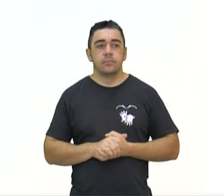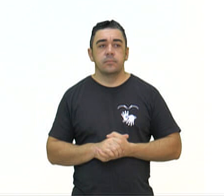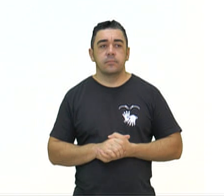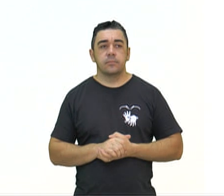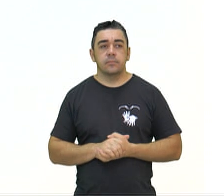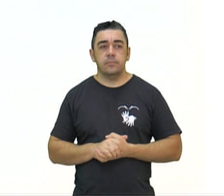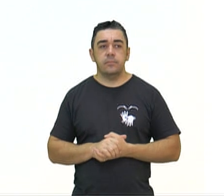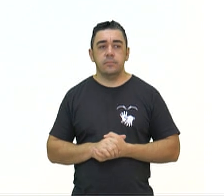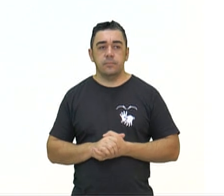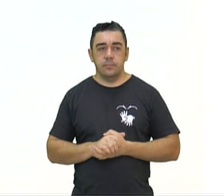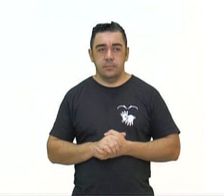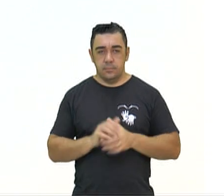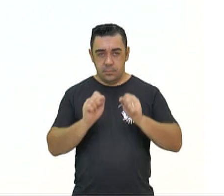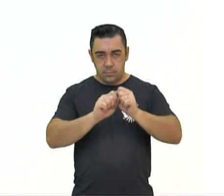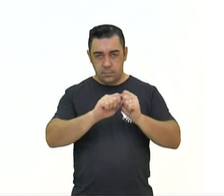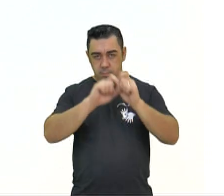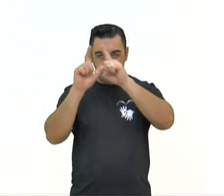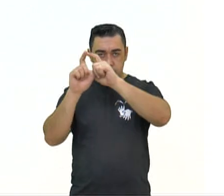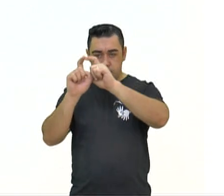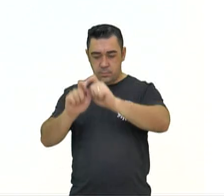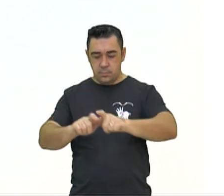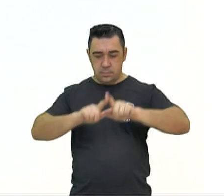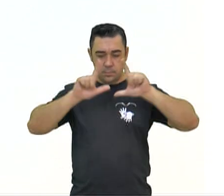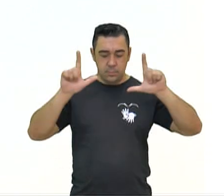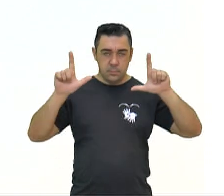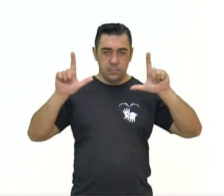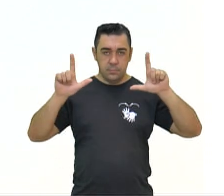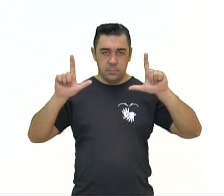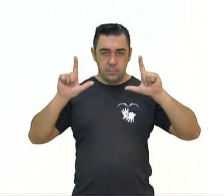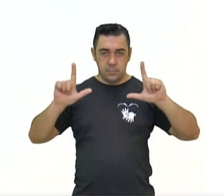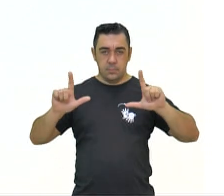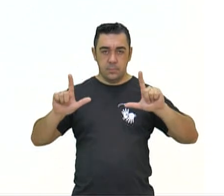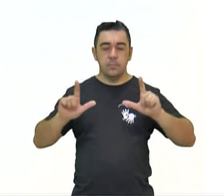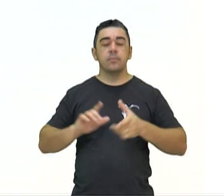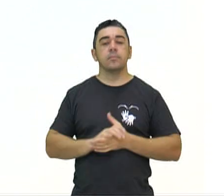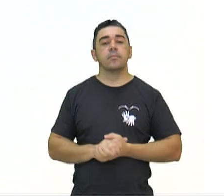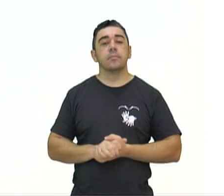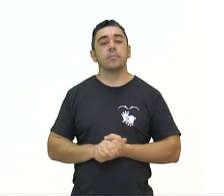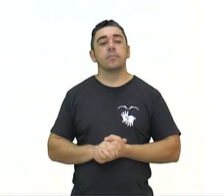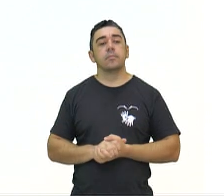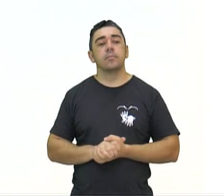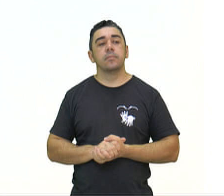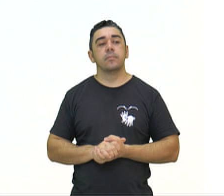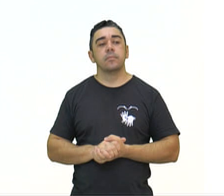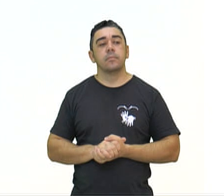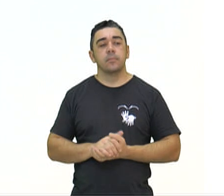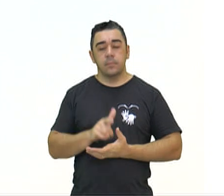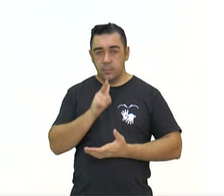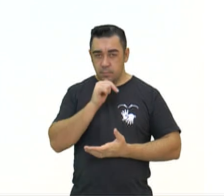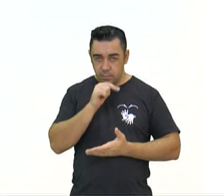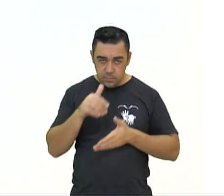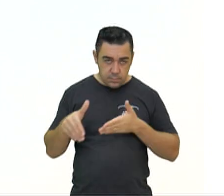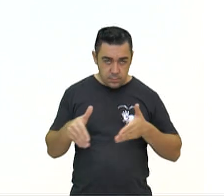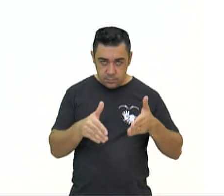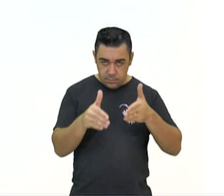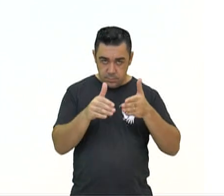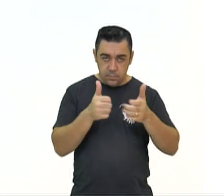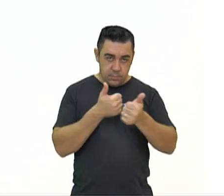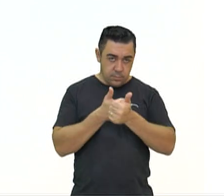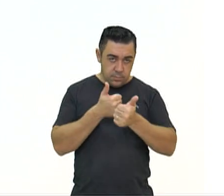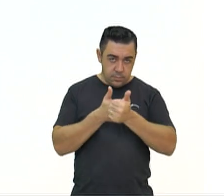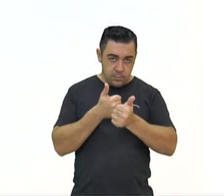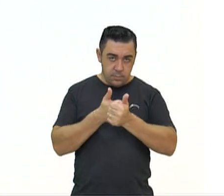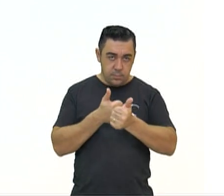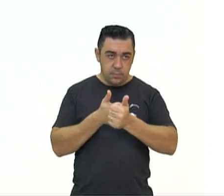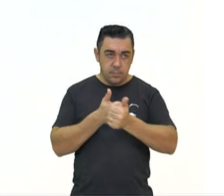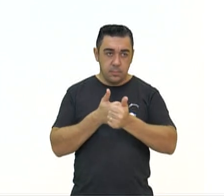Aqui foi dado um zoom, né, daqui, e aqui aumentamos mais ainda, né? Um lago, então uma fonte de água, o